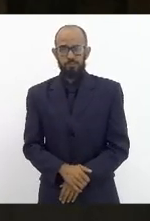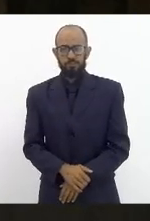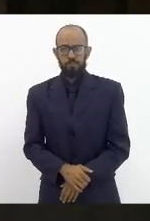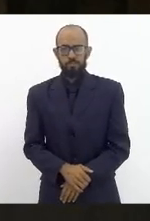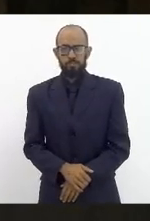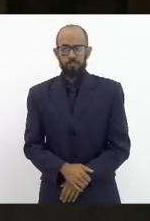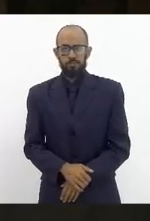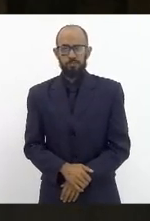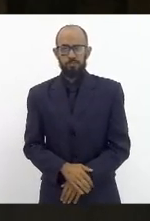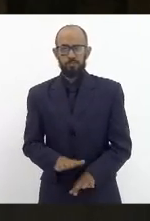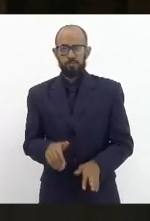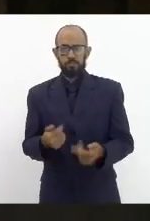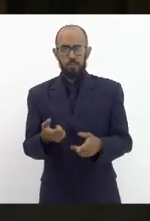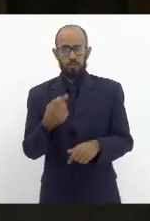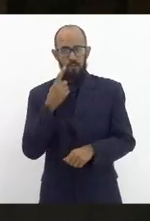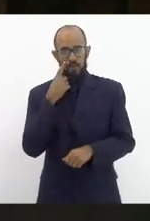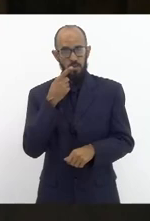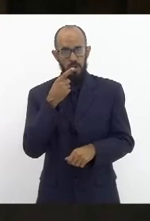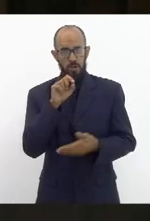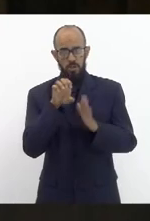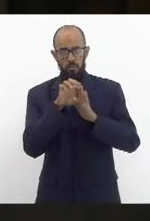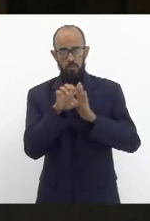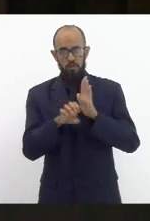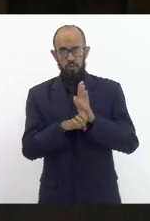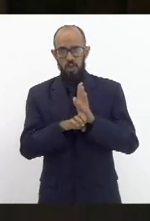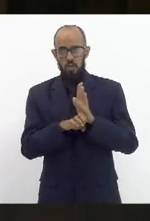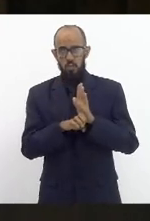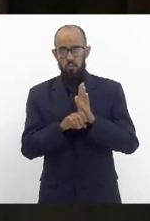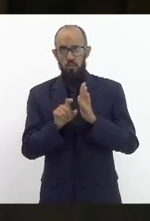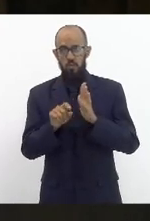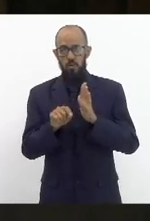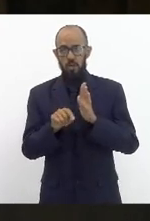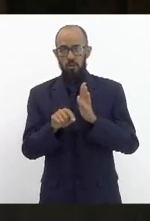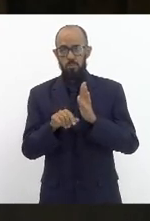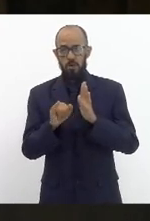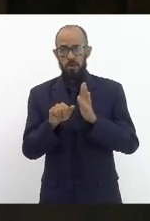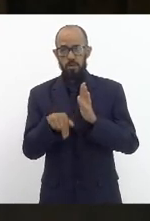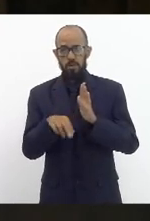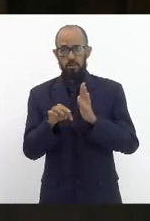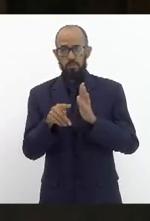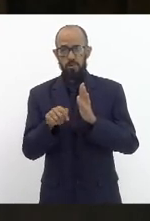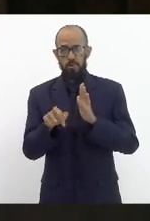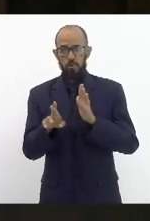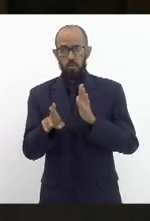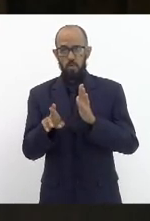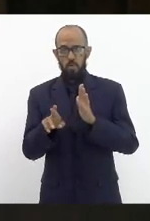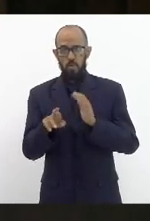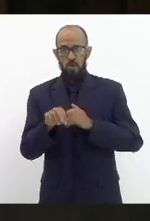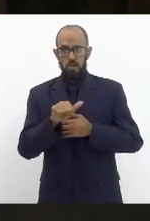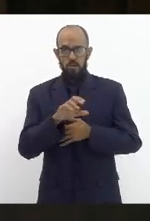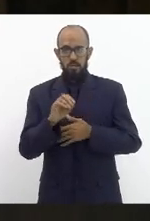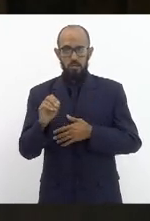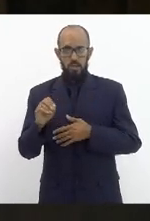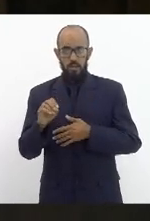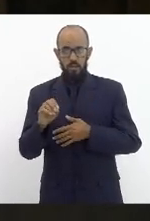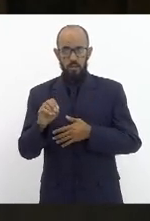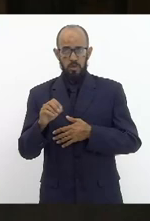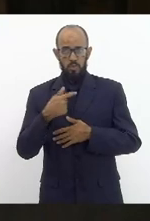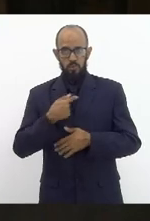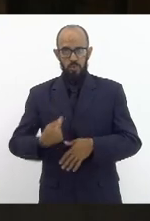O chamamento, eu estava olhando aqui, né, o edital. Para inspetor, eram 100. O governador anunciou 2.000.